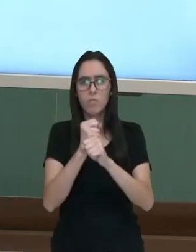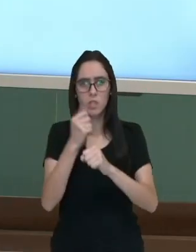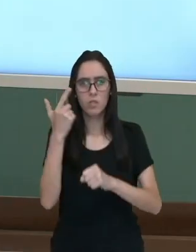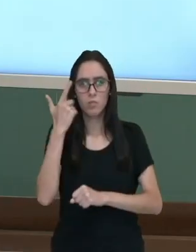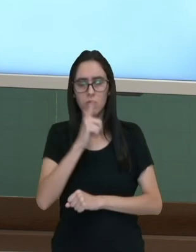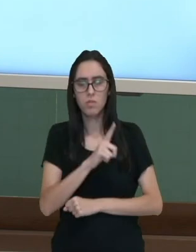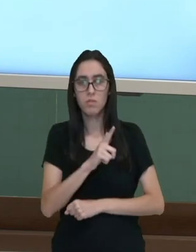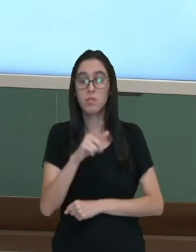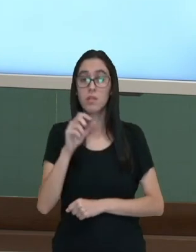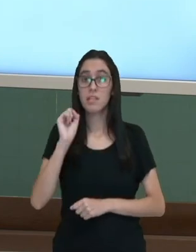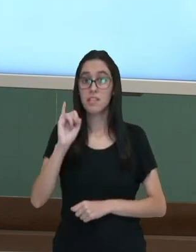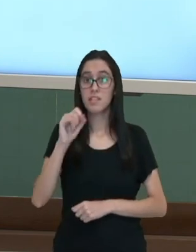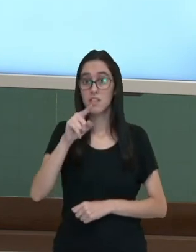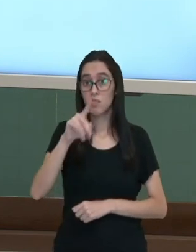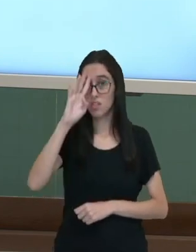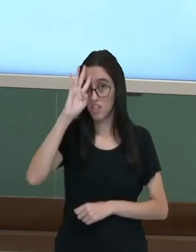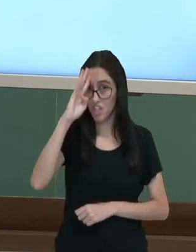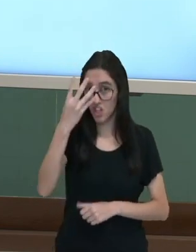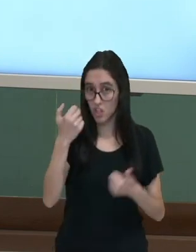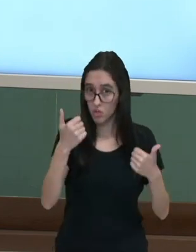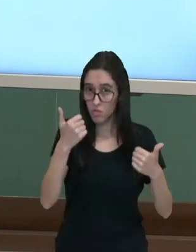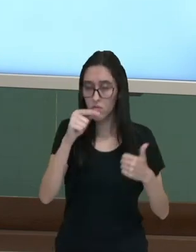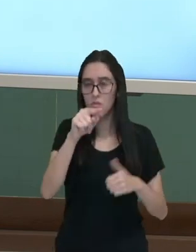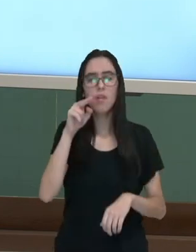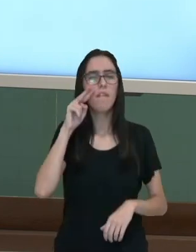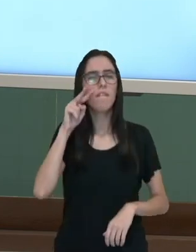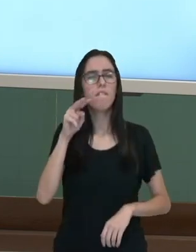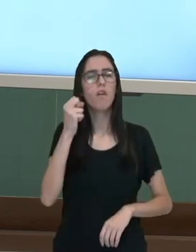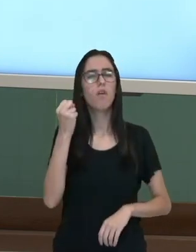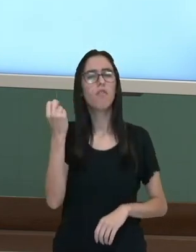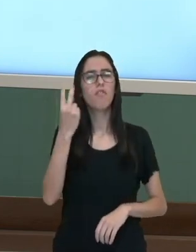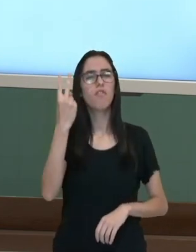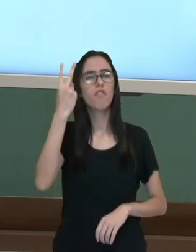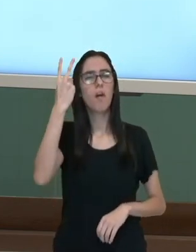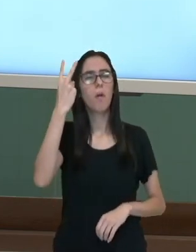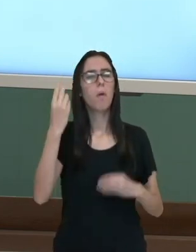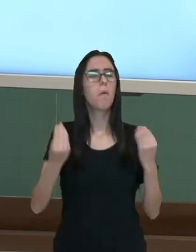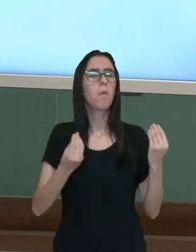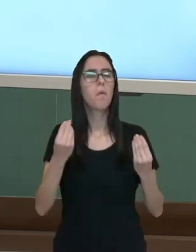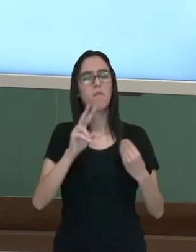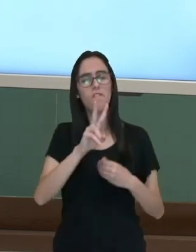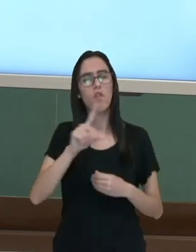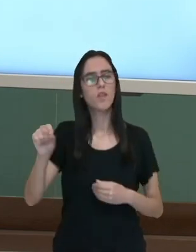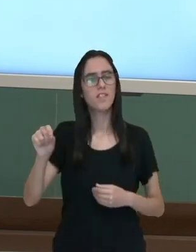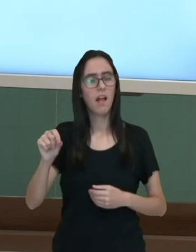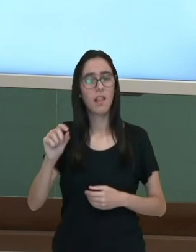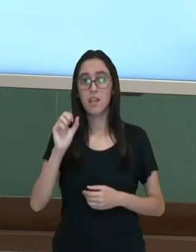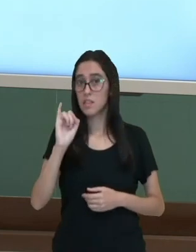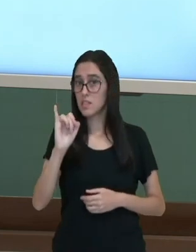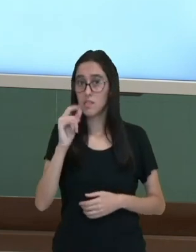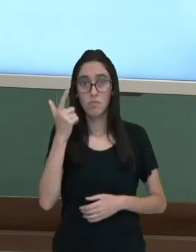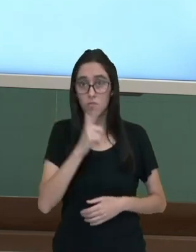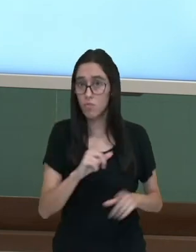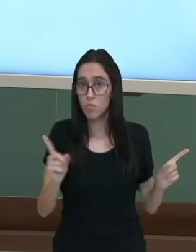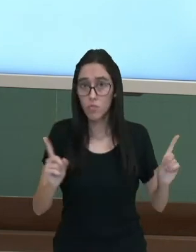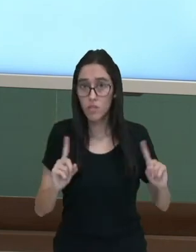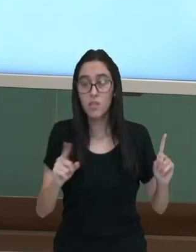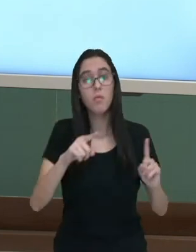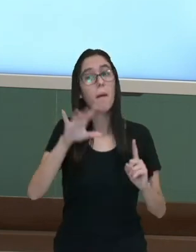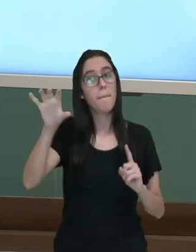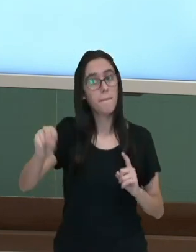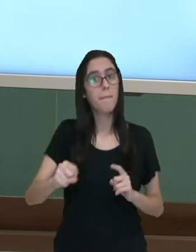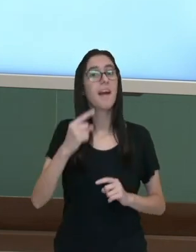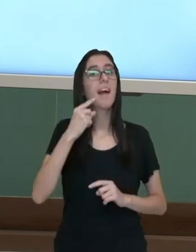resolveu, observou o valor, né, a intensidade dessa velocidade? Se não conseguiu, pegue lápis,